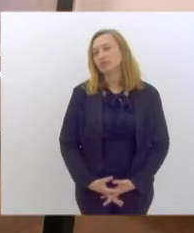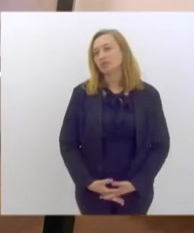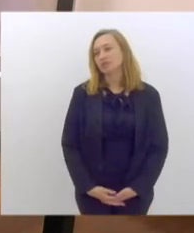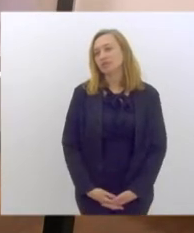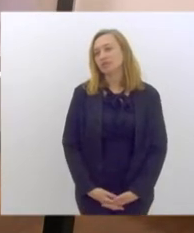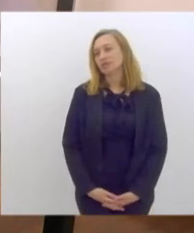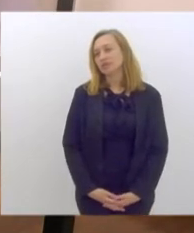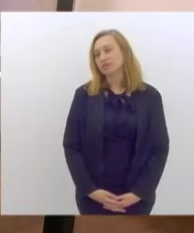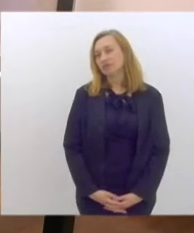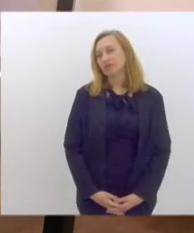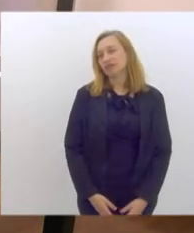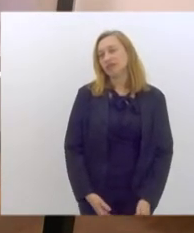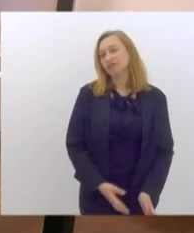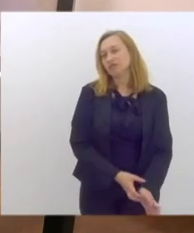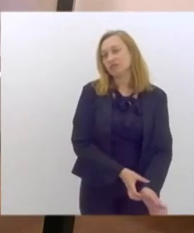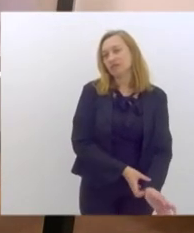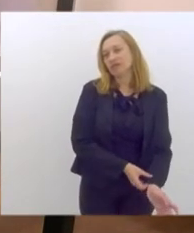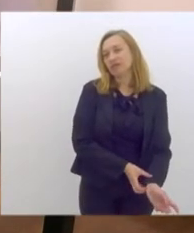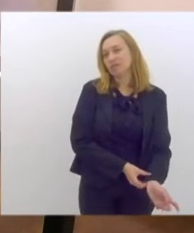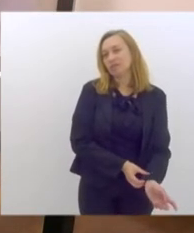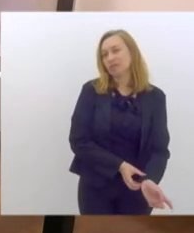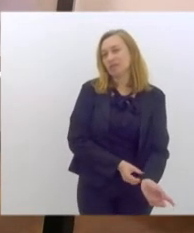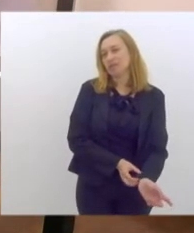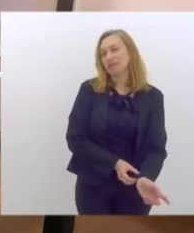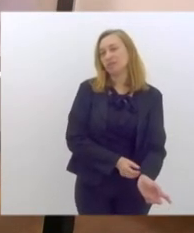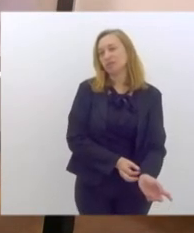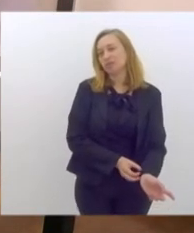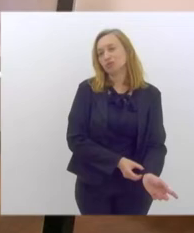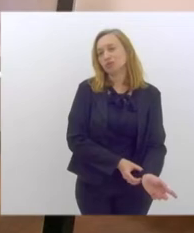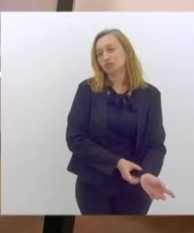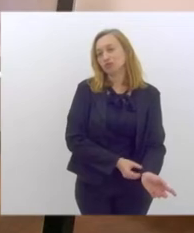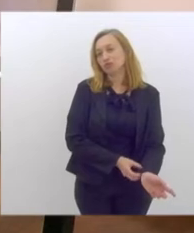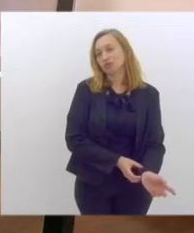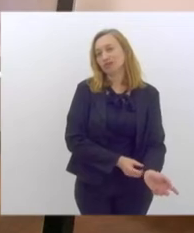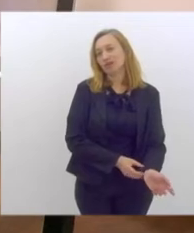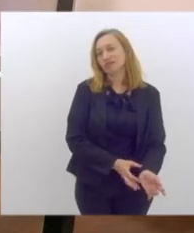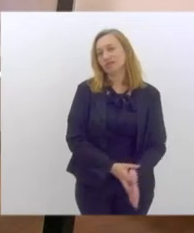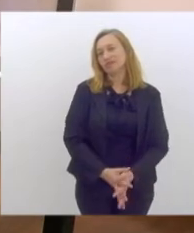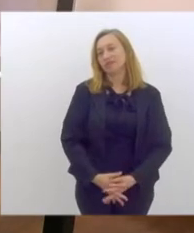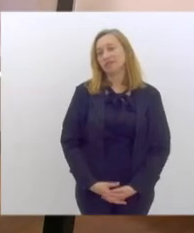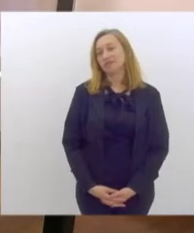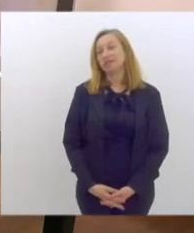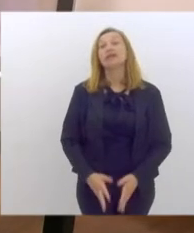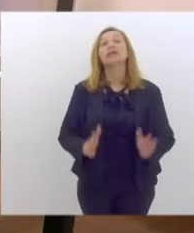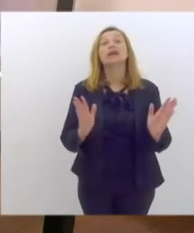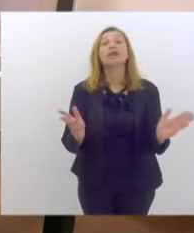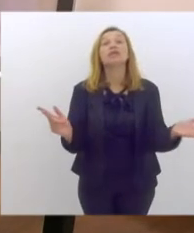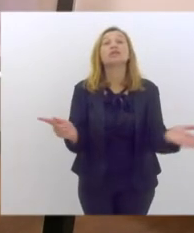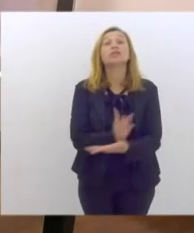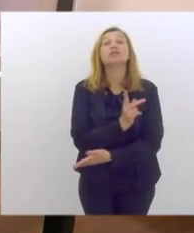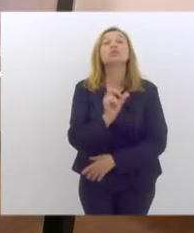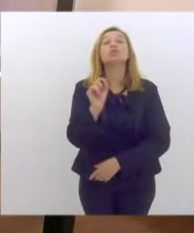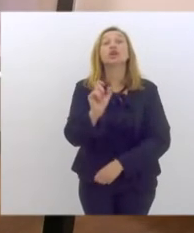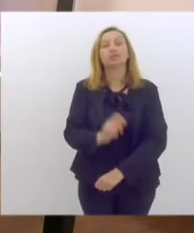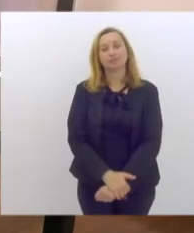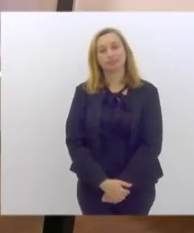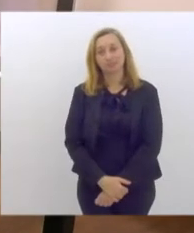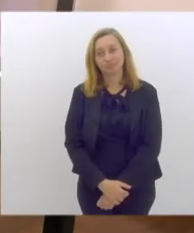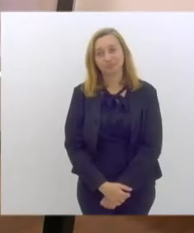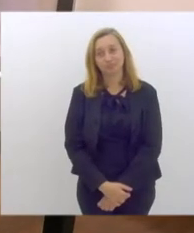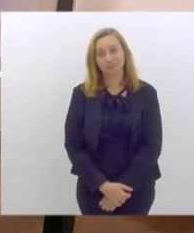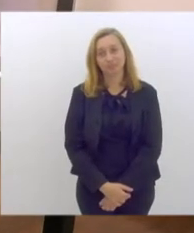sei lá vamos ver pode ver vai vontade e agora que que tá acontecendo